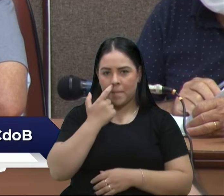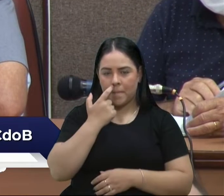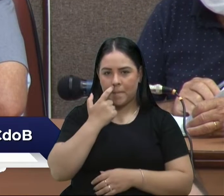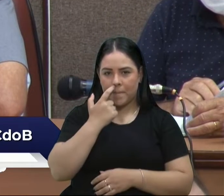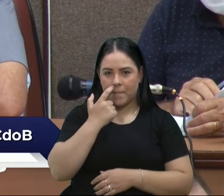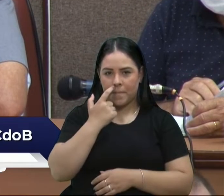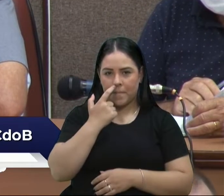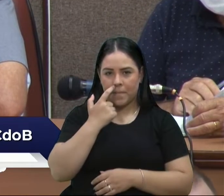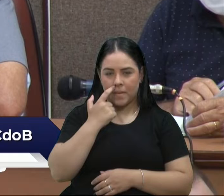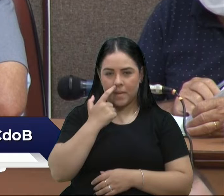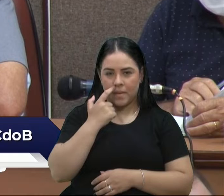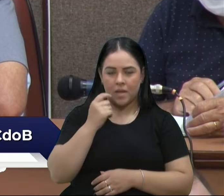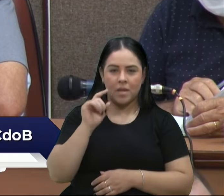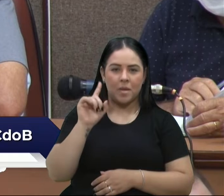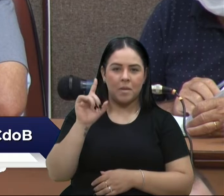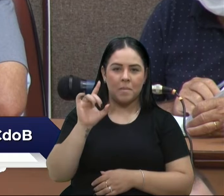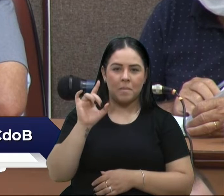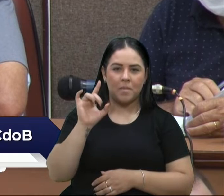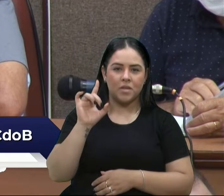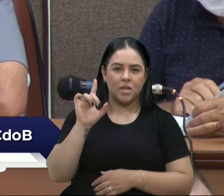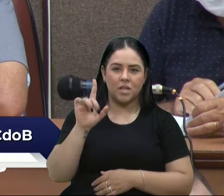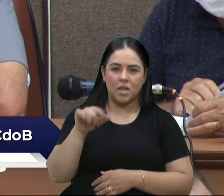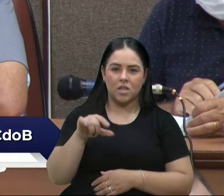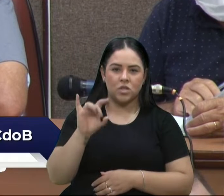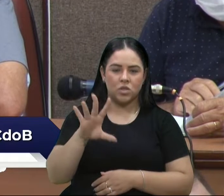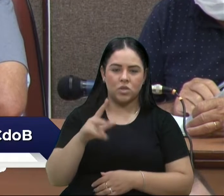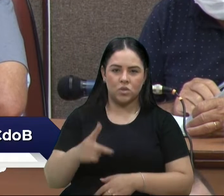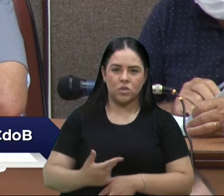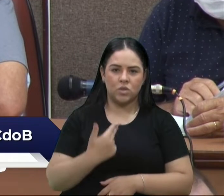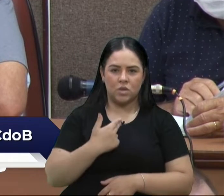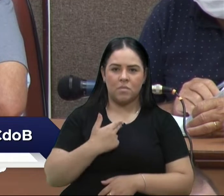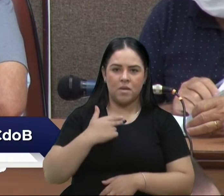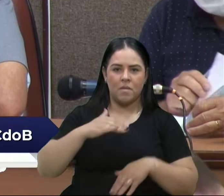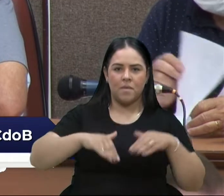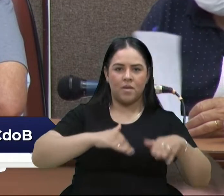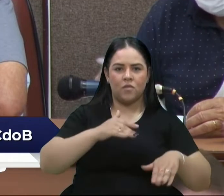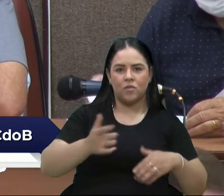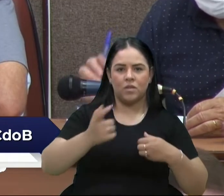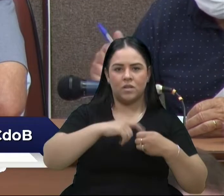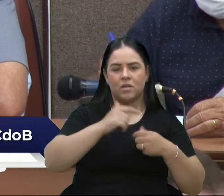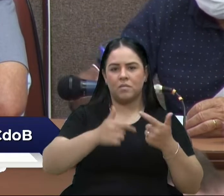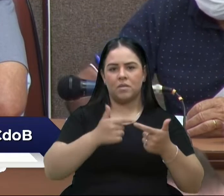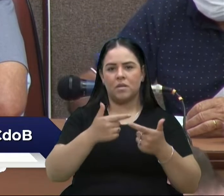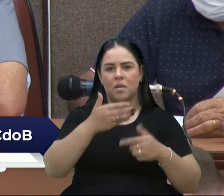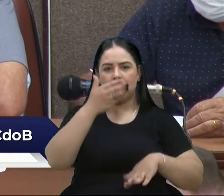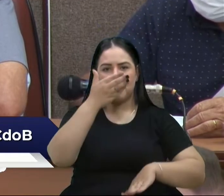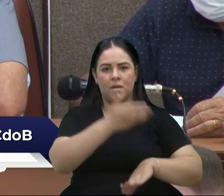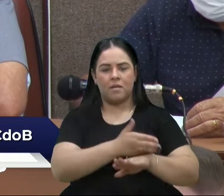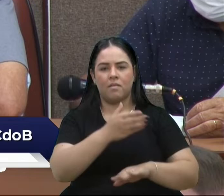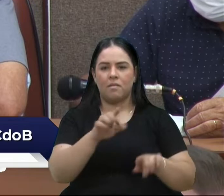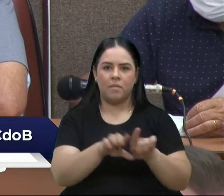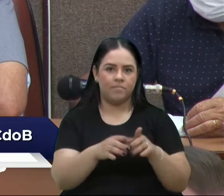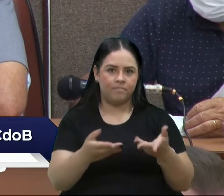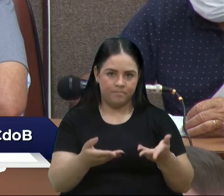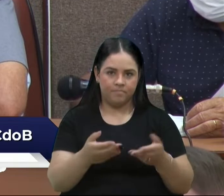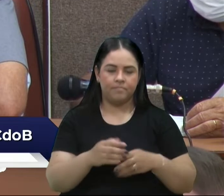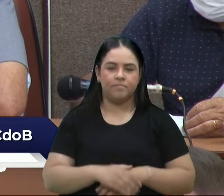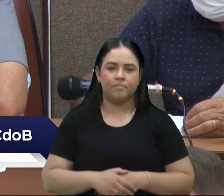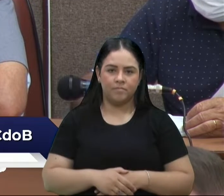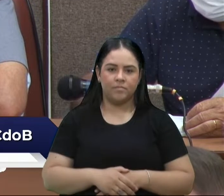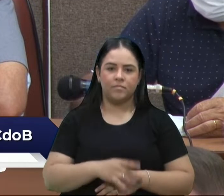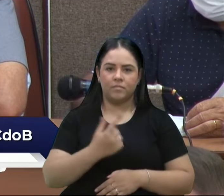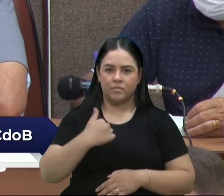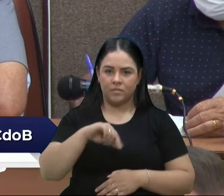cirurgia de uma perna, que podia ser para pouco tempo voltar a trabalhar. Não, agora já é amputação, né? Então, isso para